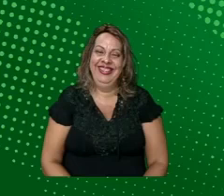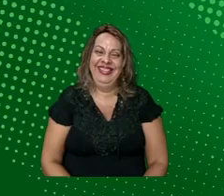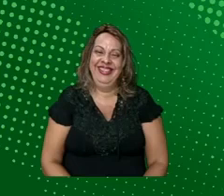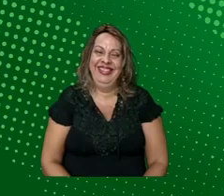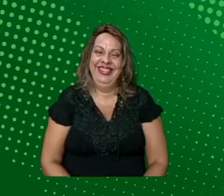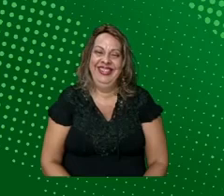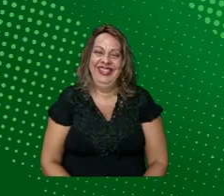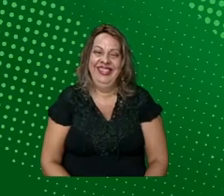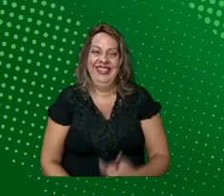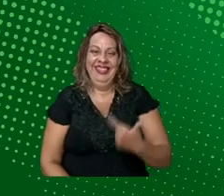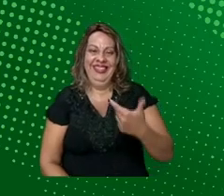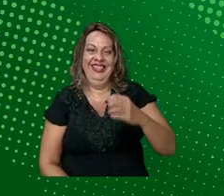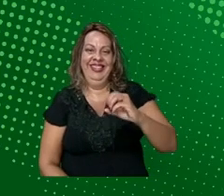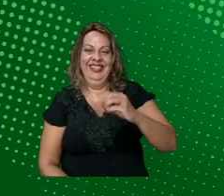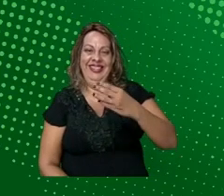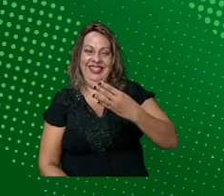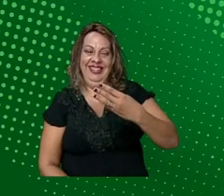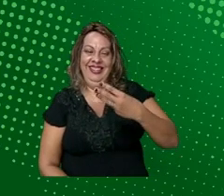faturou.